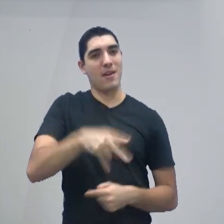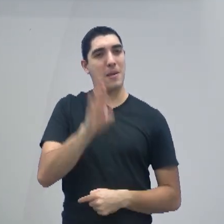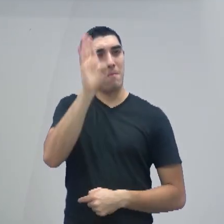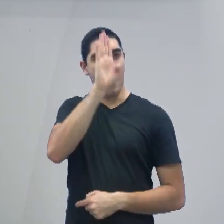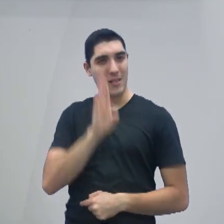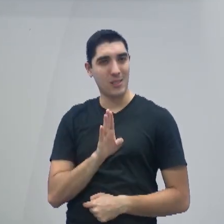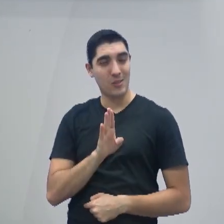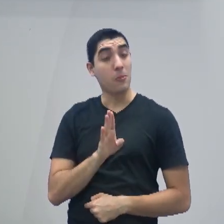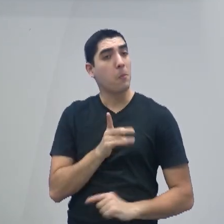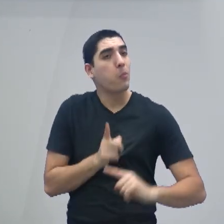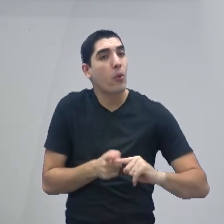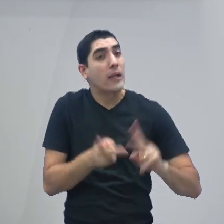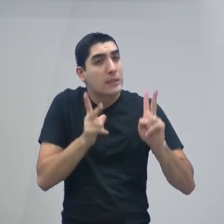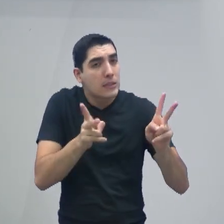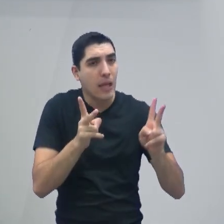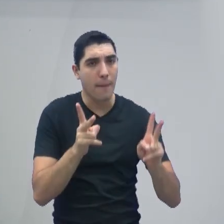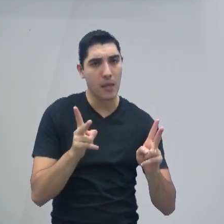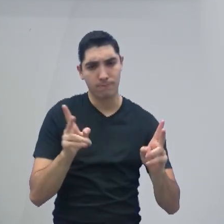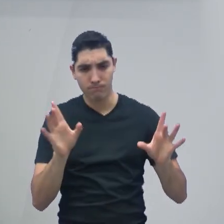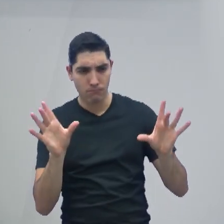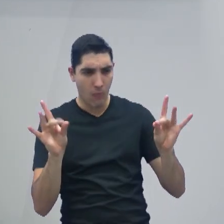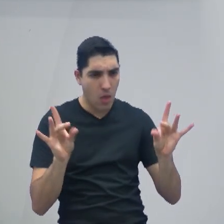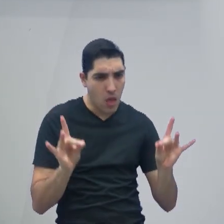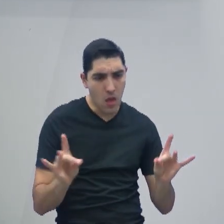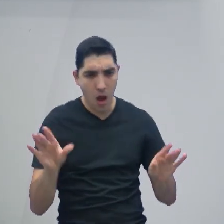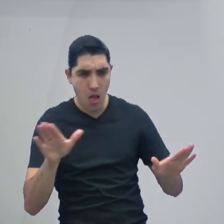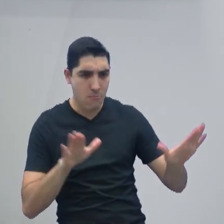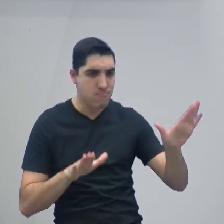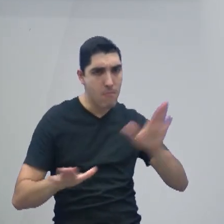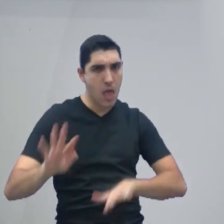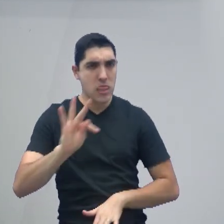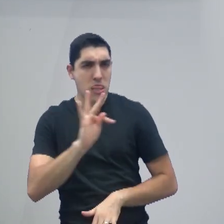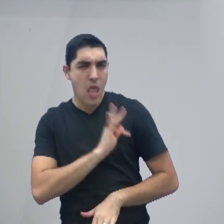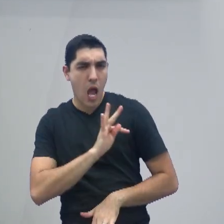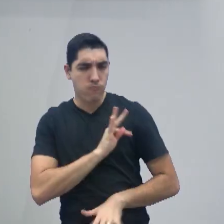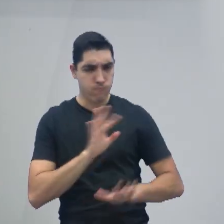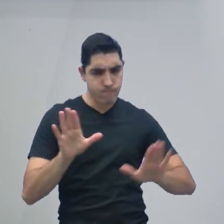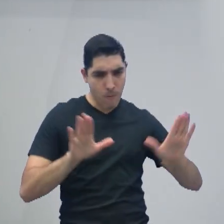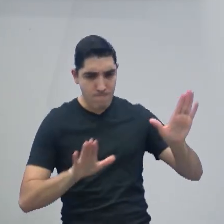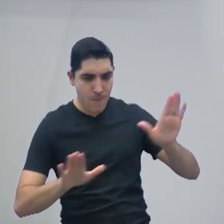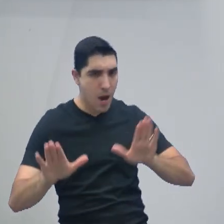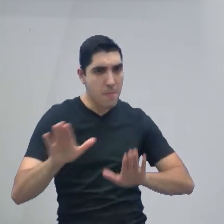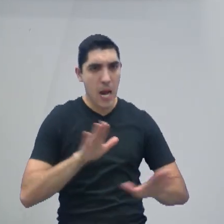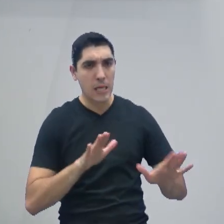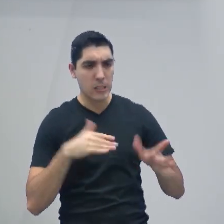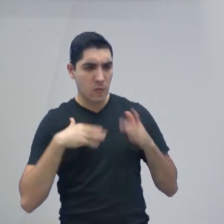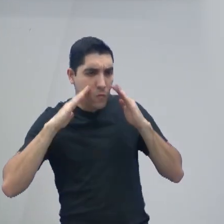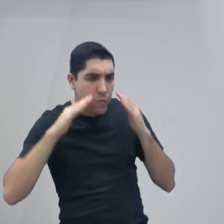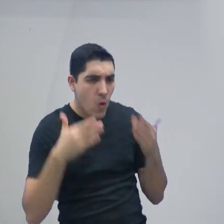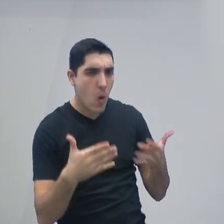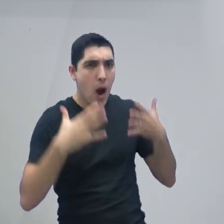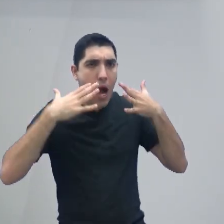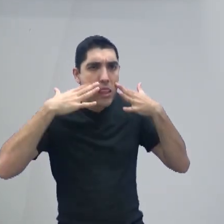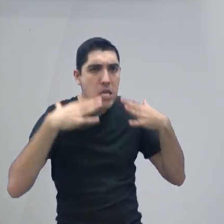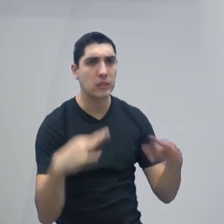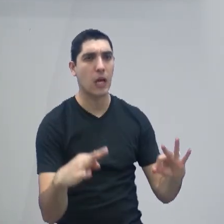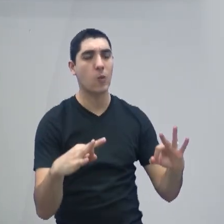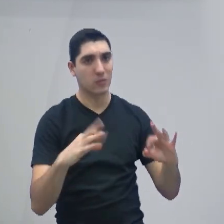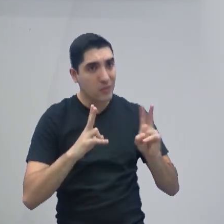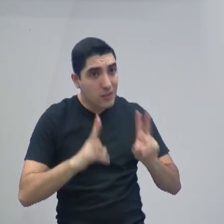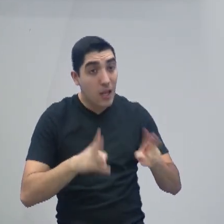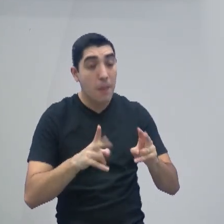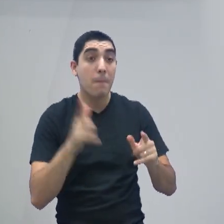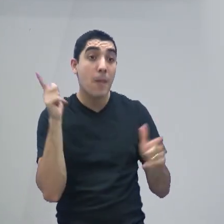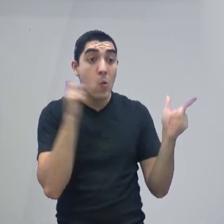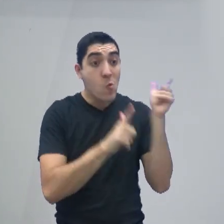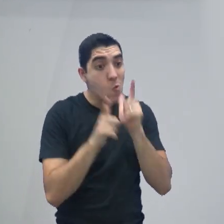né? Então você precisa estar o tempo todo concentrado para poder fazer os movimentos da maneira correta, para poder ganhar